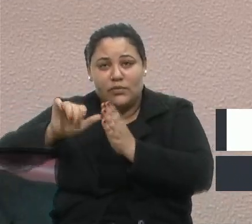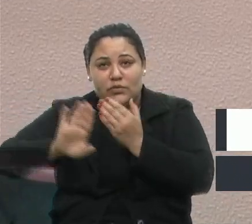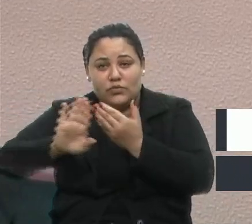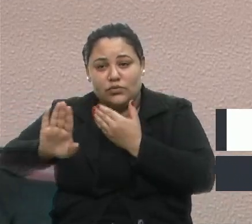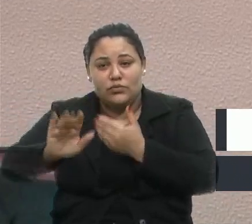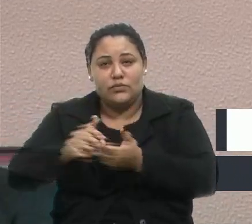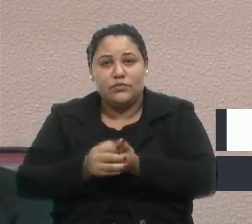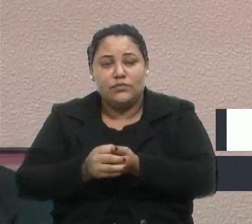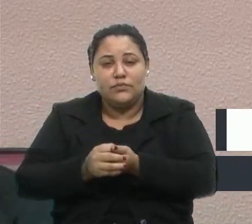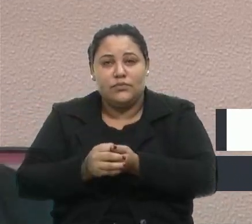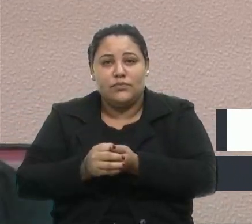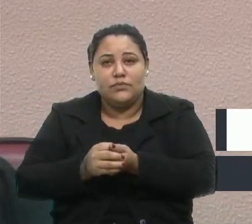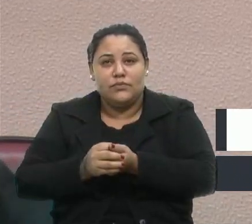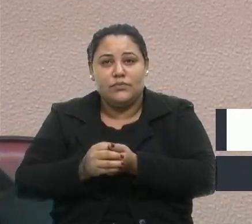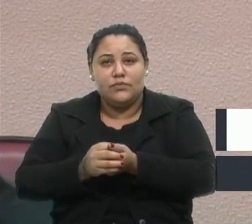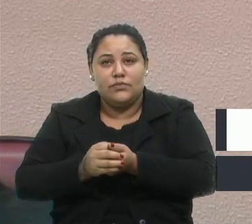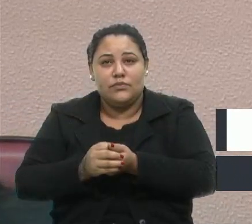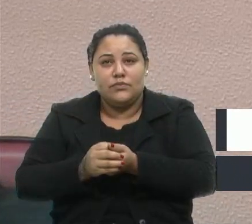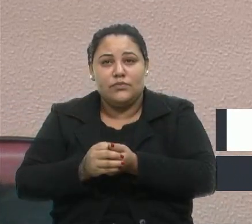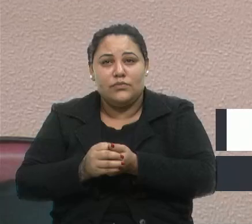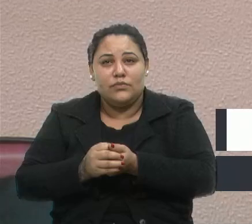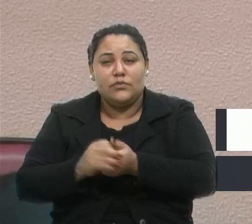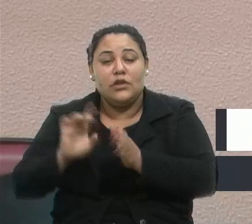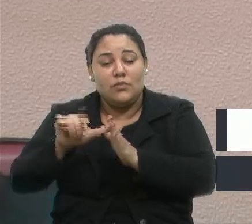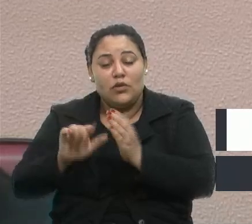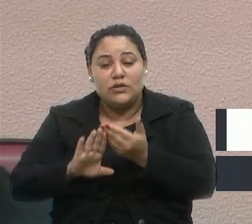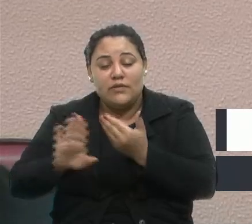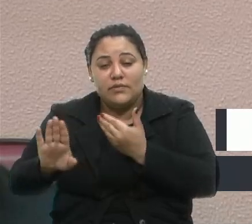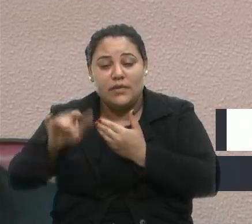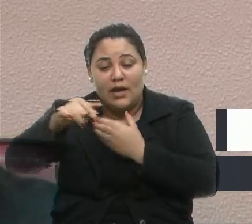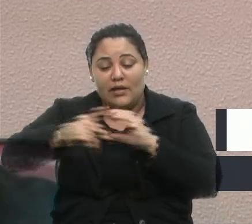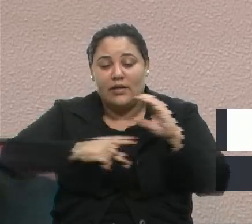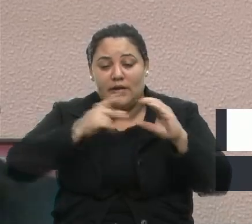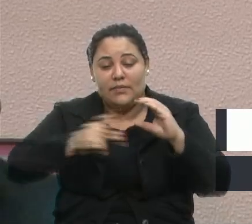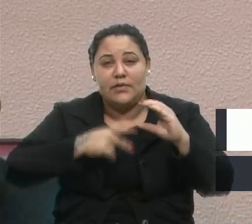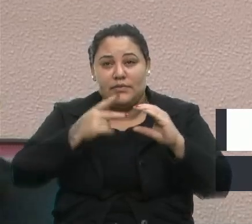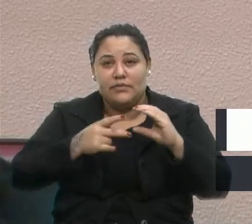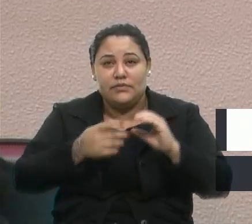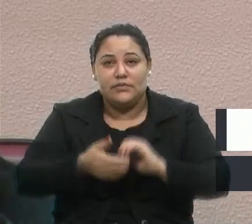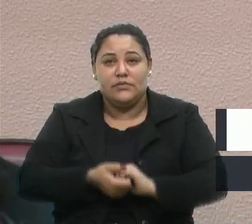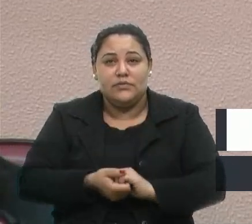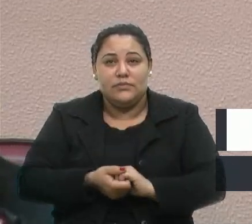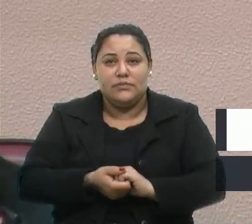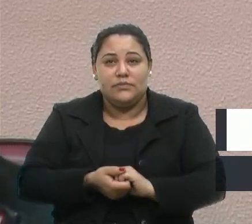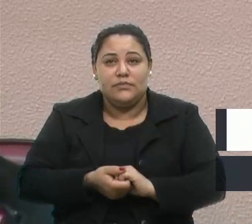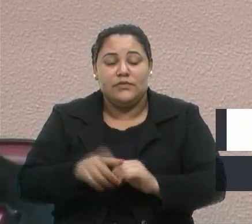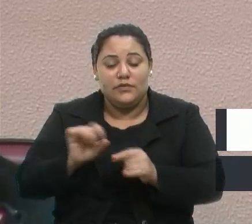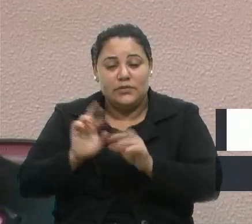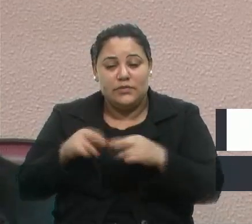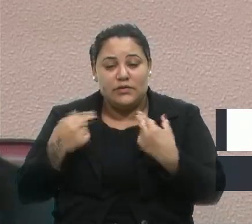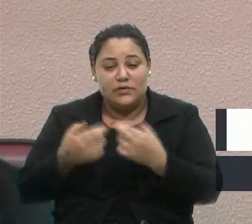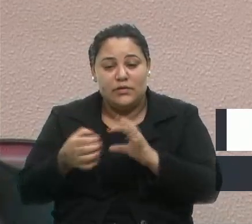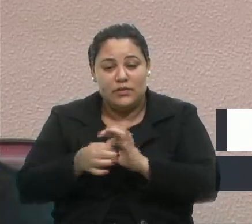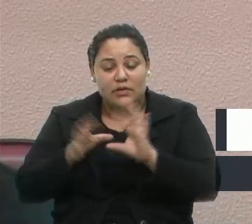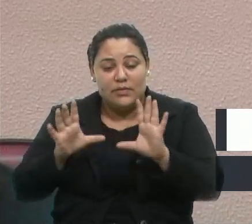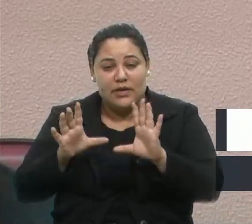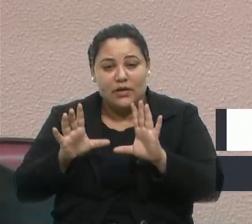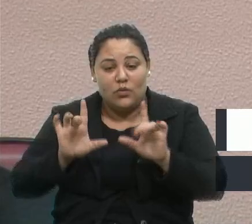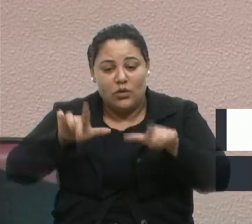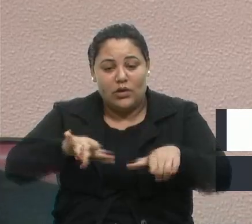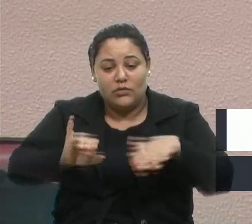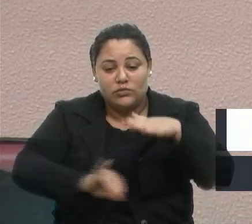estamos perto do fim do ano. Foi votado depois do recesso aqui na Câmara a cedência do espaço do Instituto